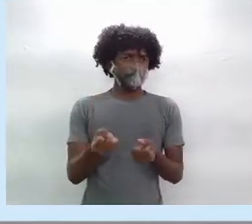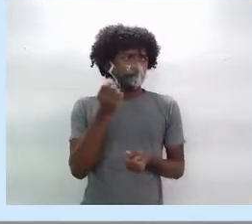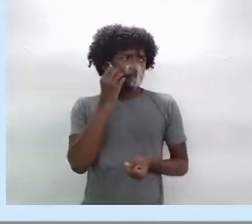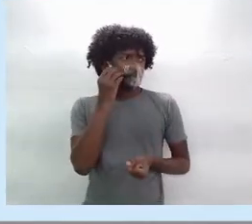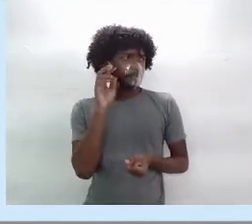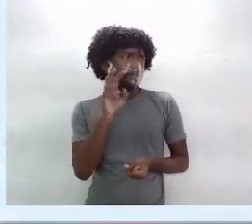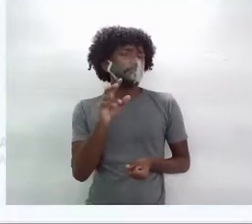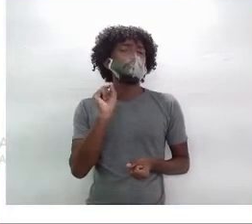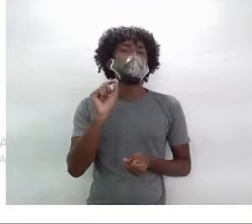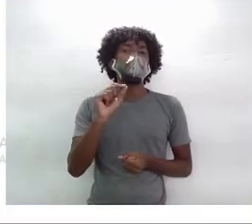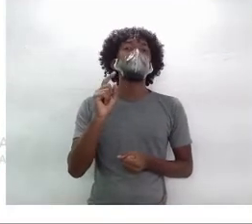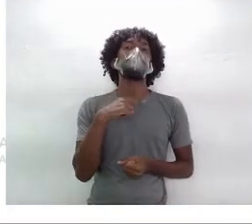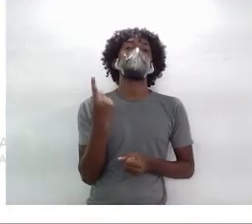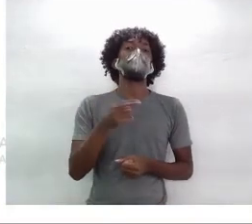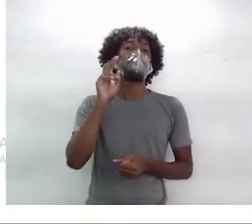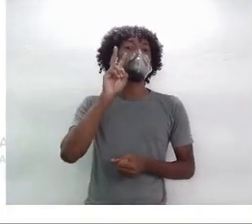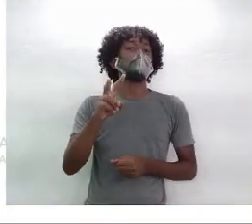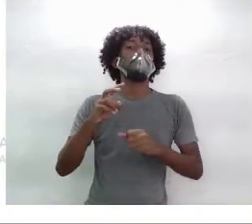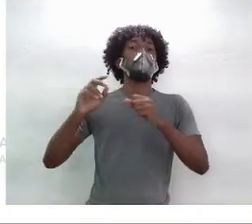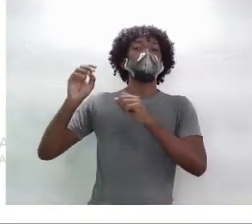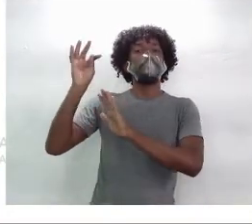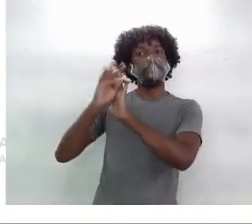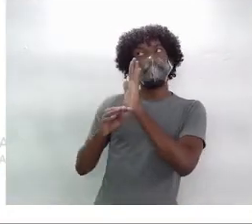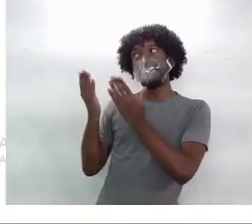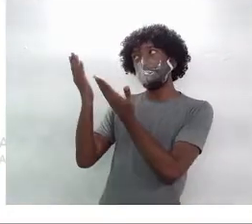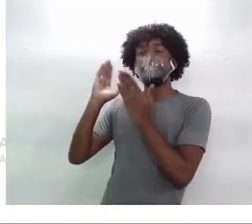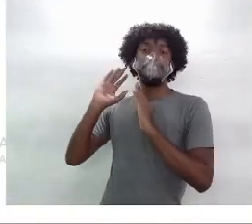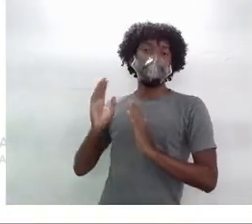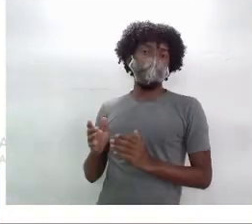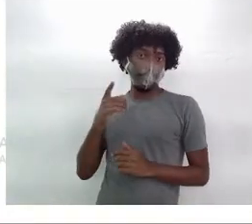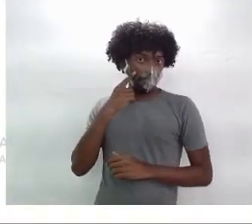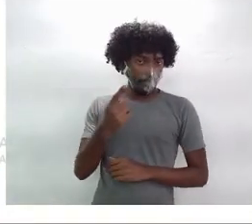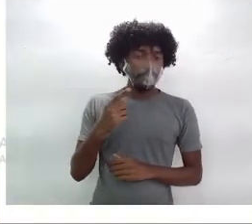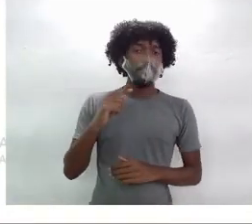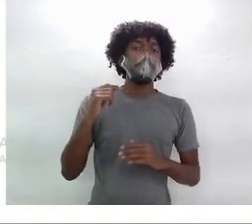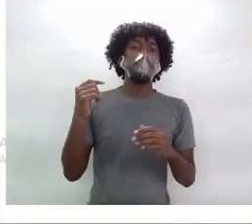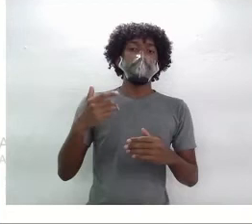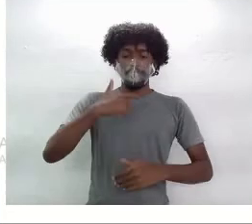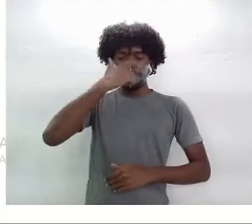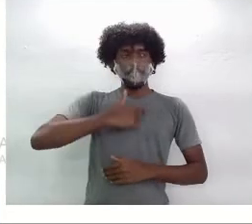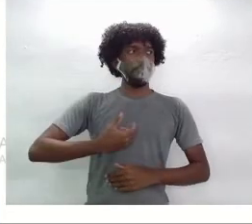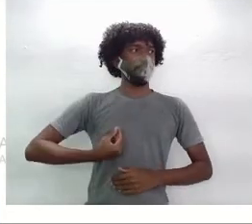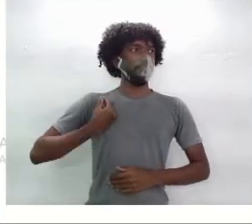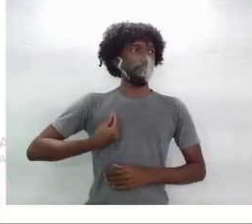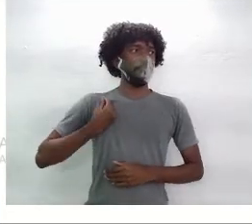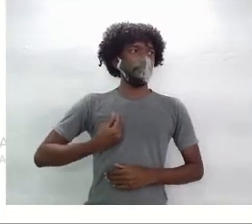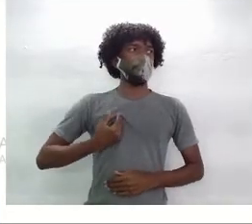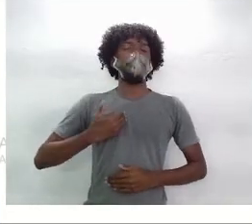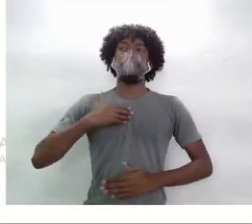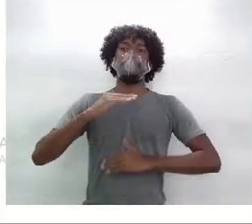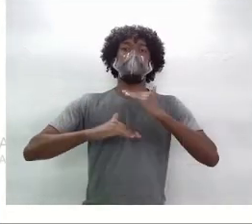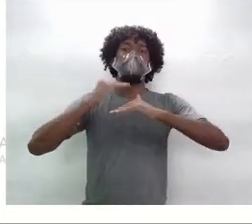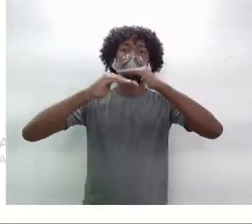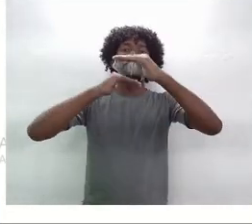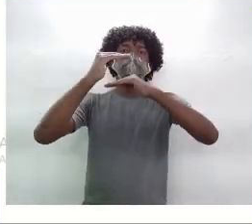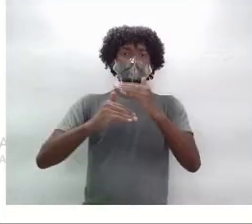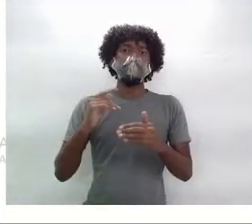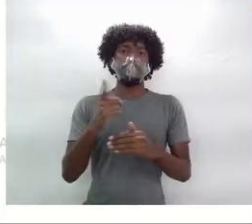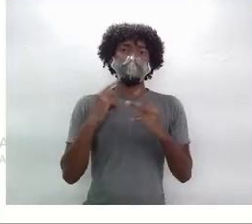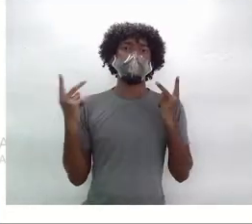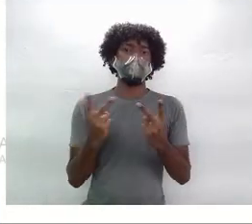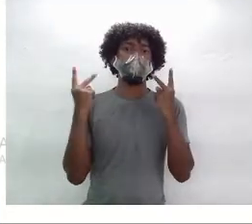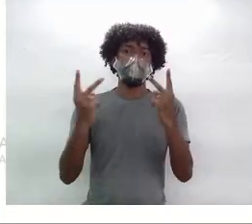Nessa, nós vimos a seguinte questão: construir projetos de vida assentados em princípios e valores